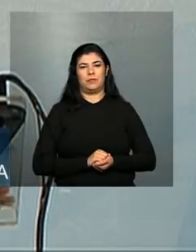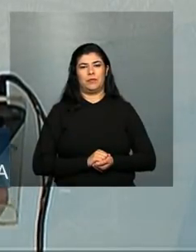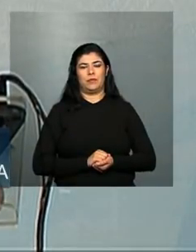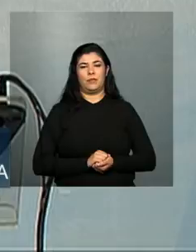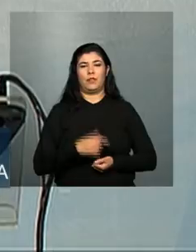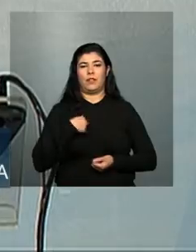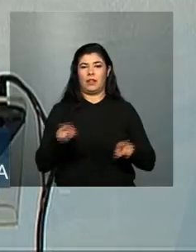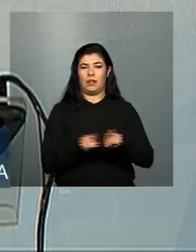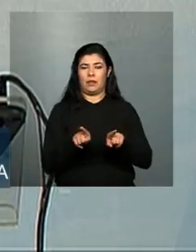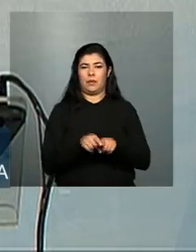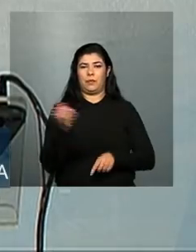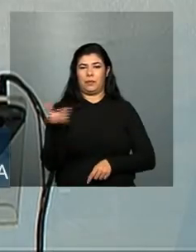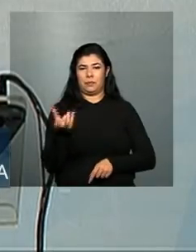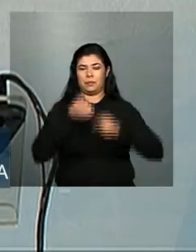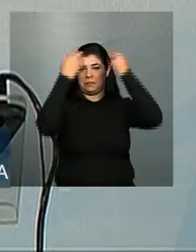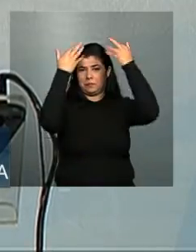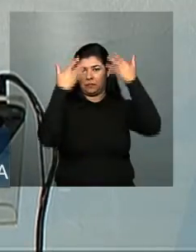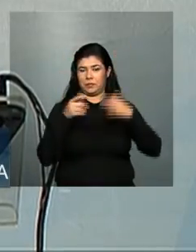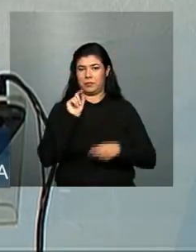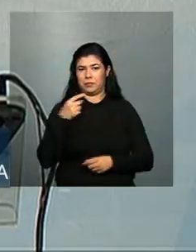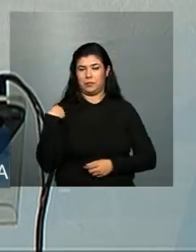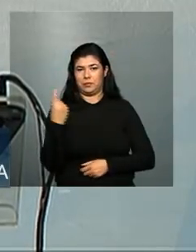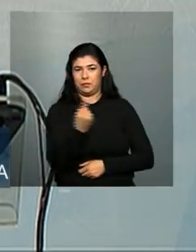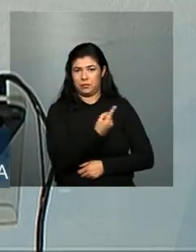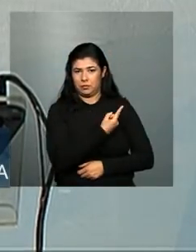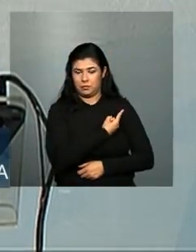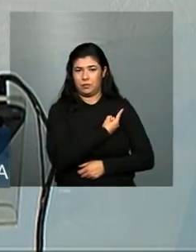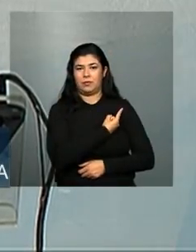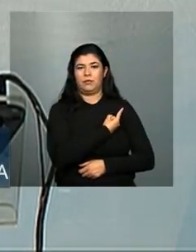Eu quero dizer para vocês que nós,